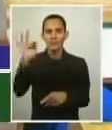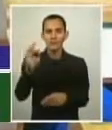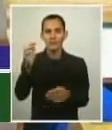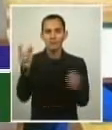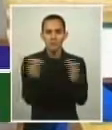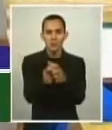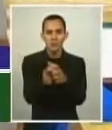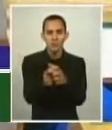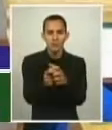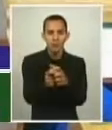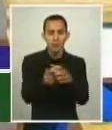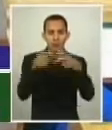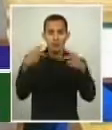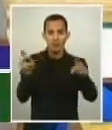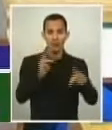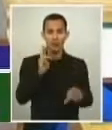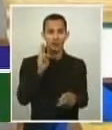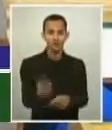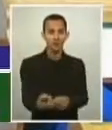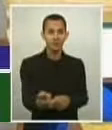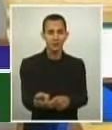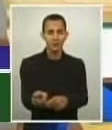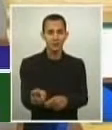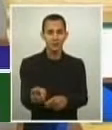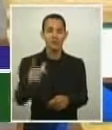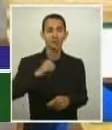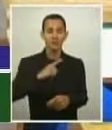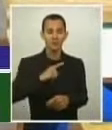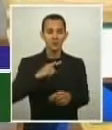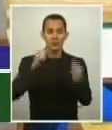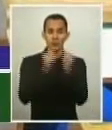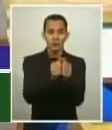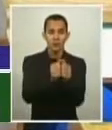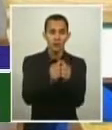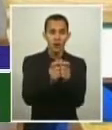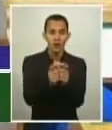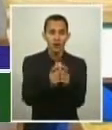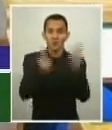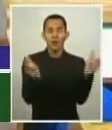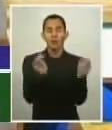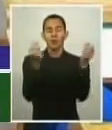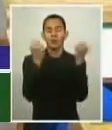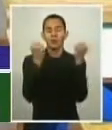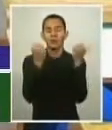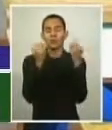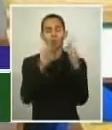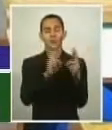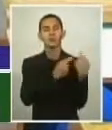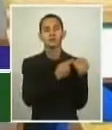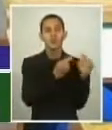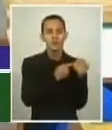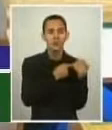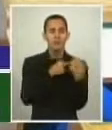francês mas os seus representantes tinham juntos mais peso do que os